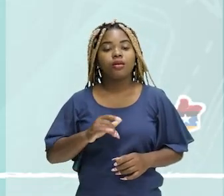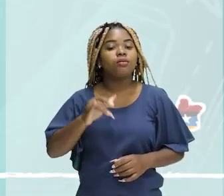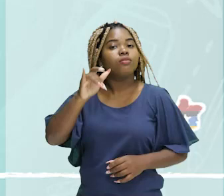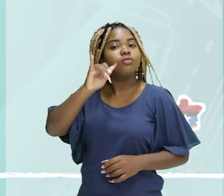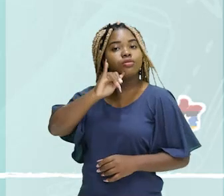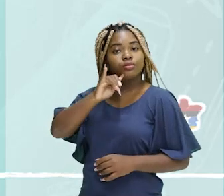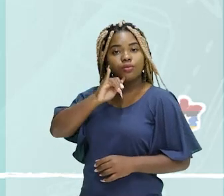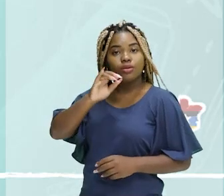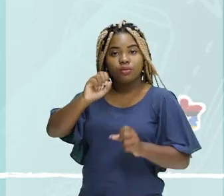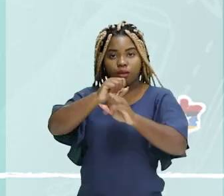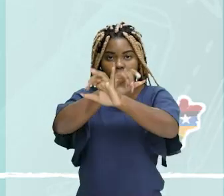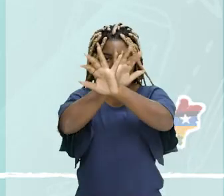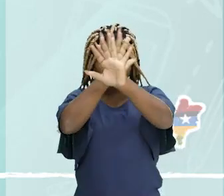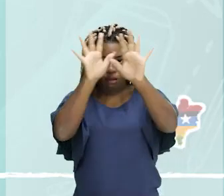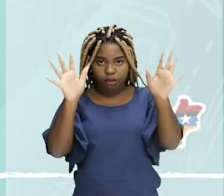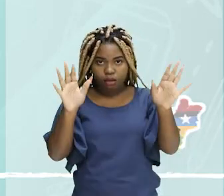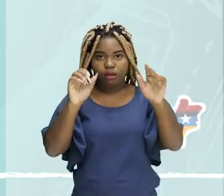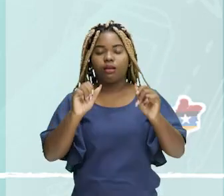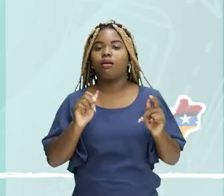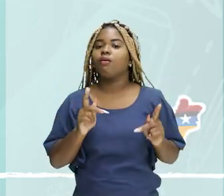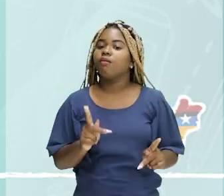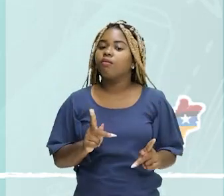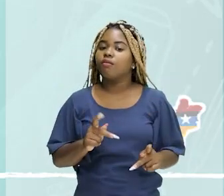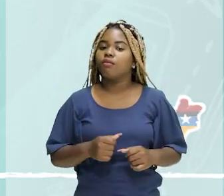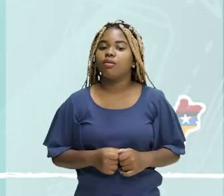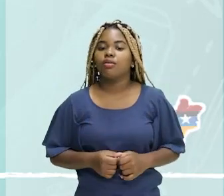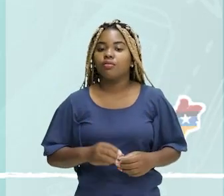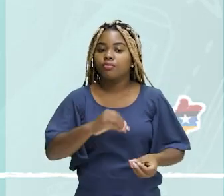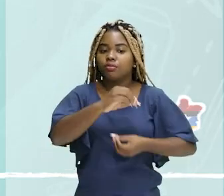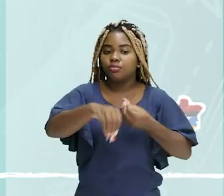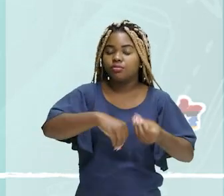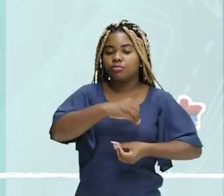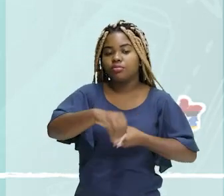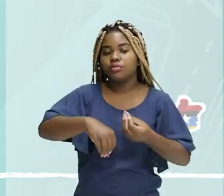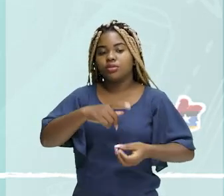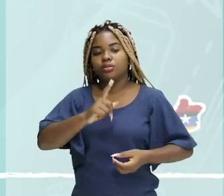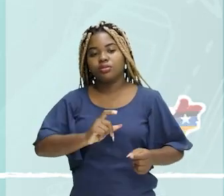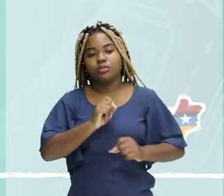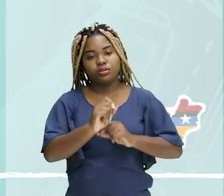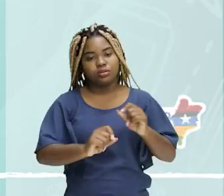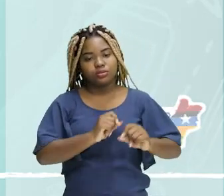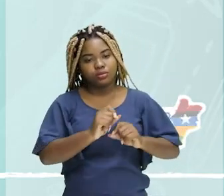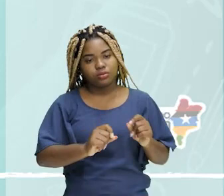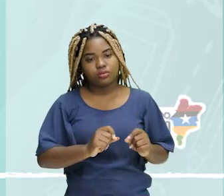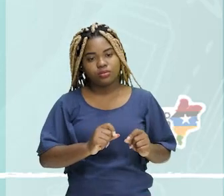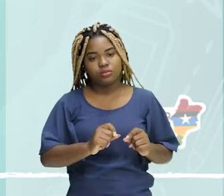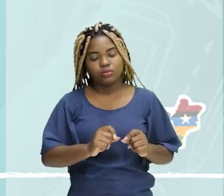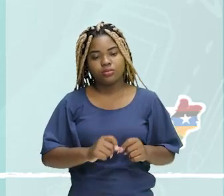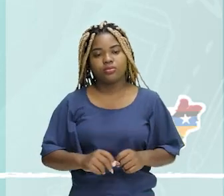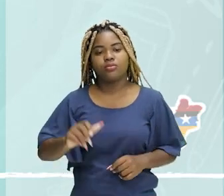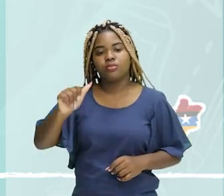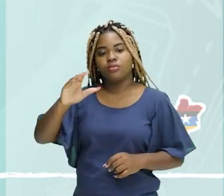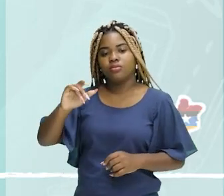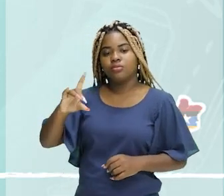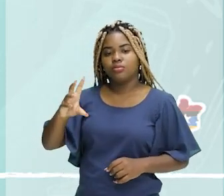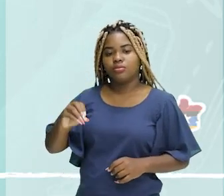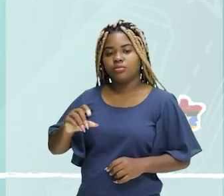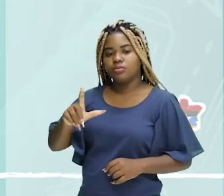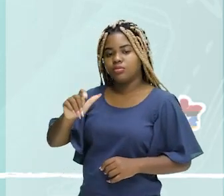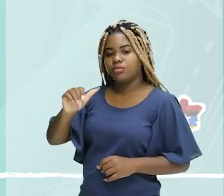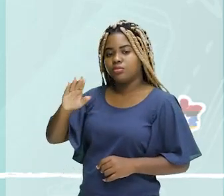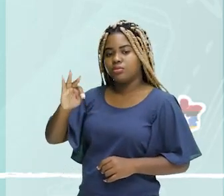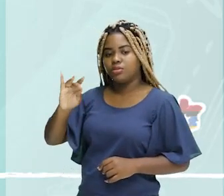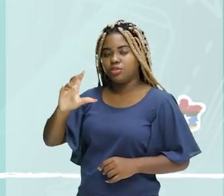exemplo de uma substância que apresenta uma atividade óptica, o ácido lático, presente no